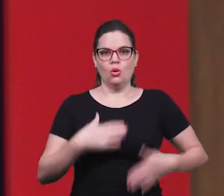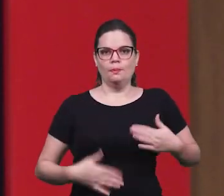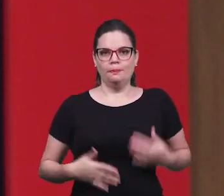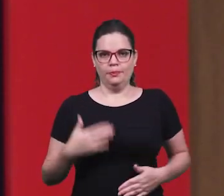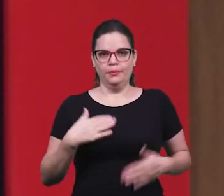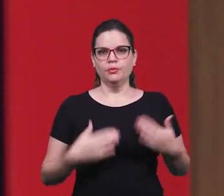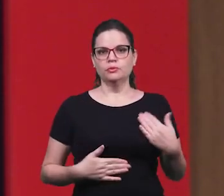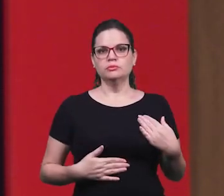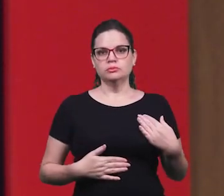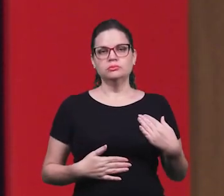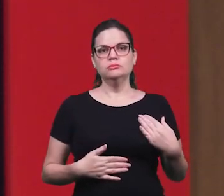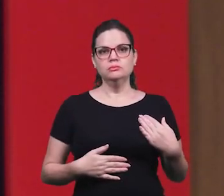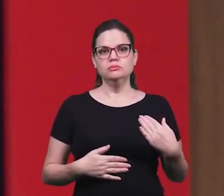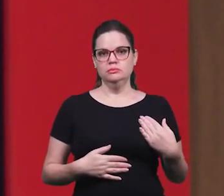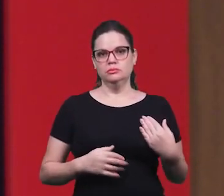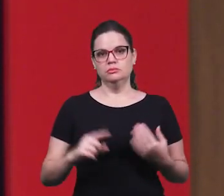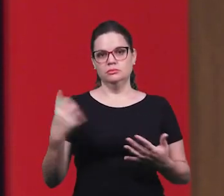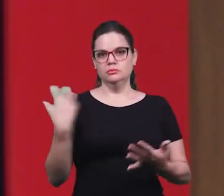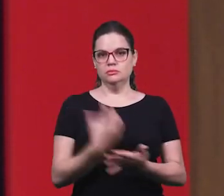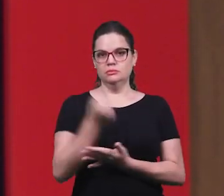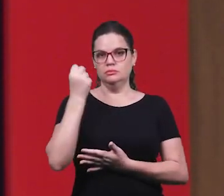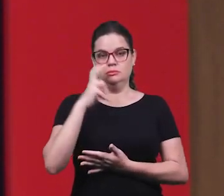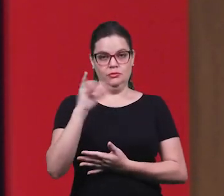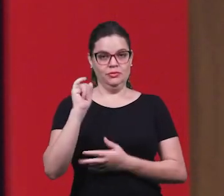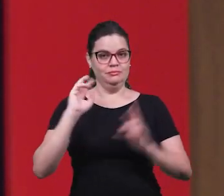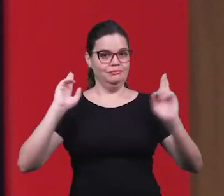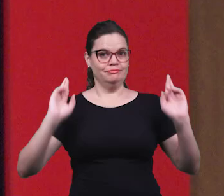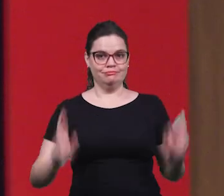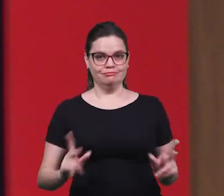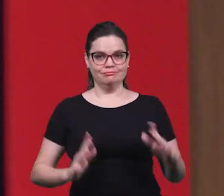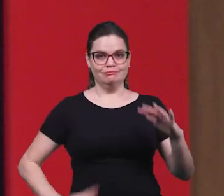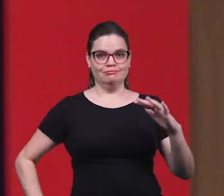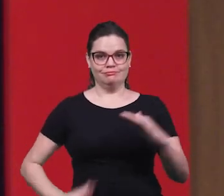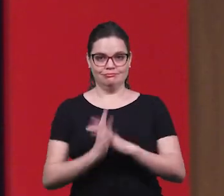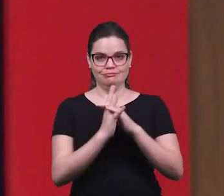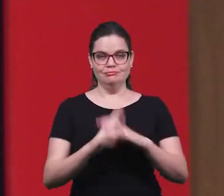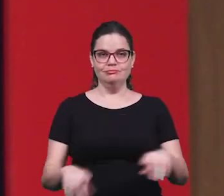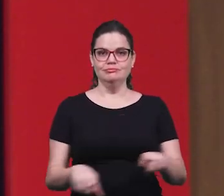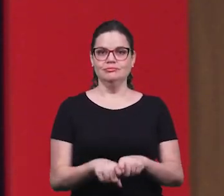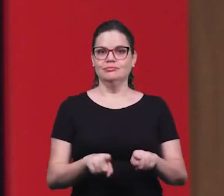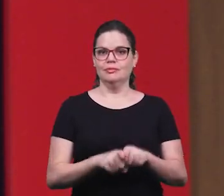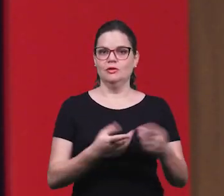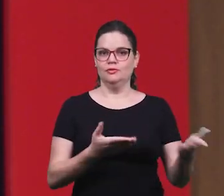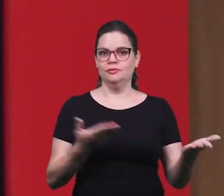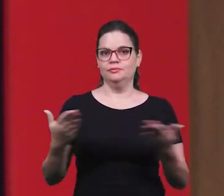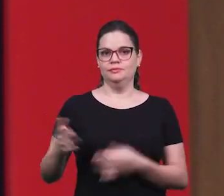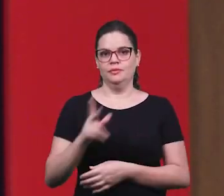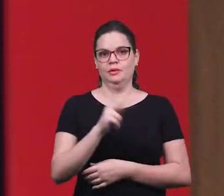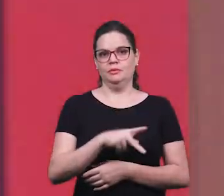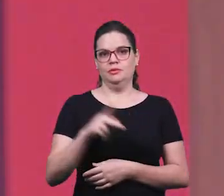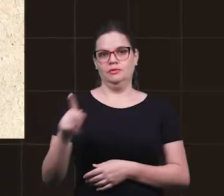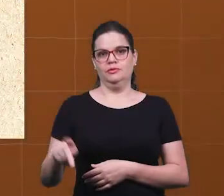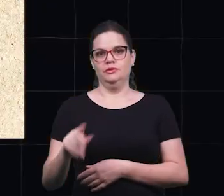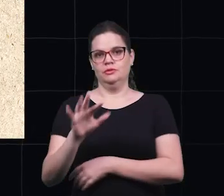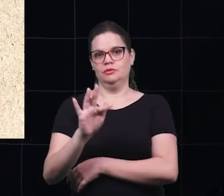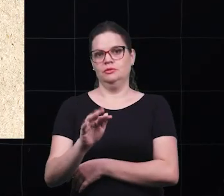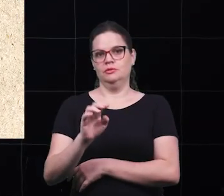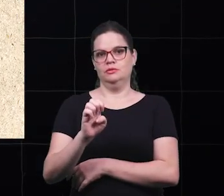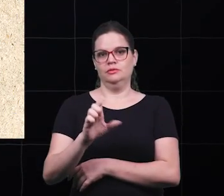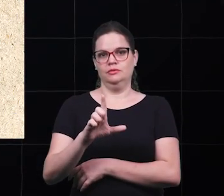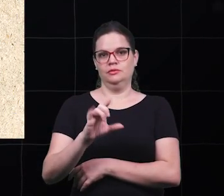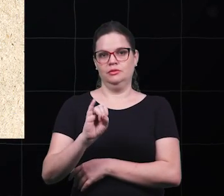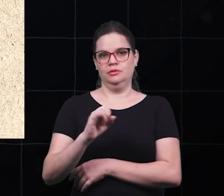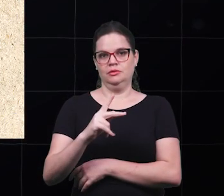serão vencidos no arrebatamento da igreja. E eu vou chamar aqui agora o professor Felipe Salomão. Ele é